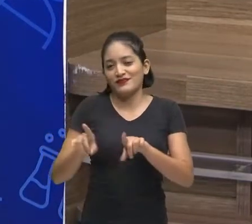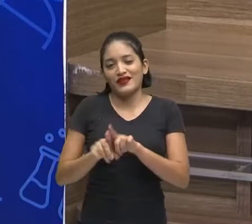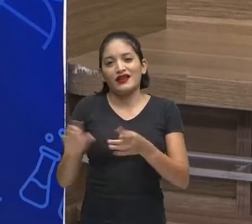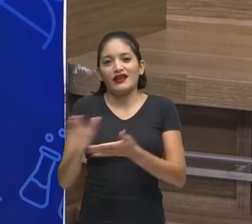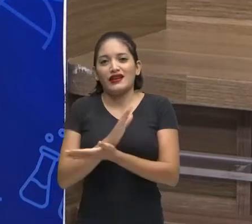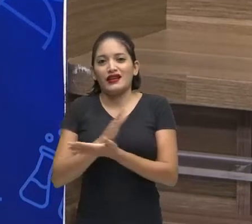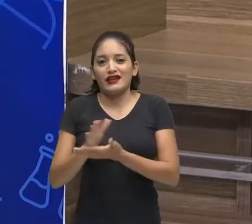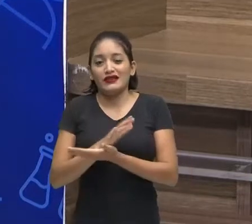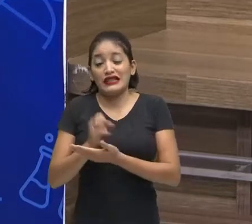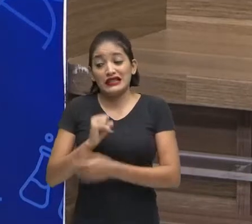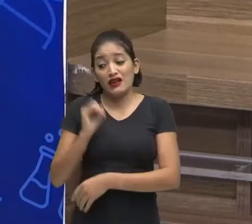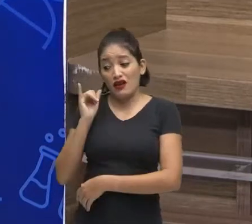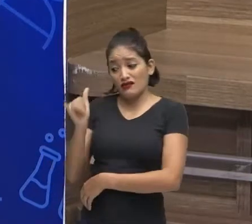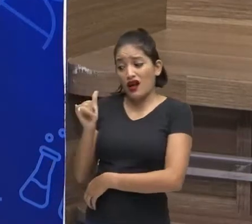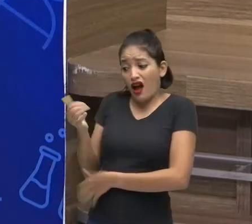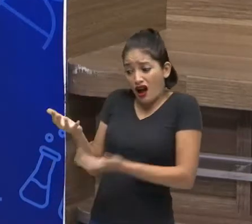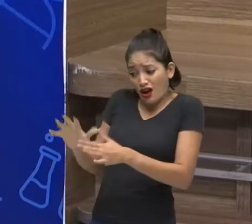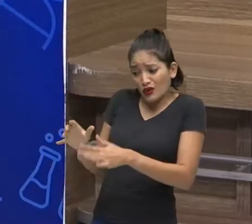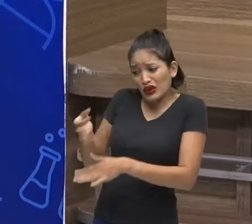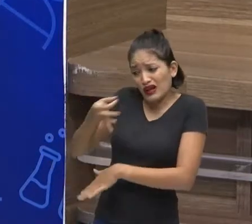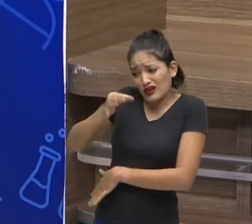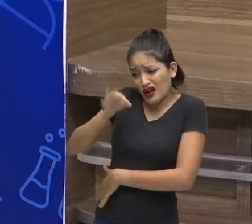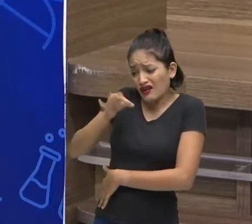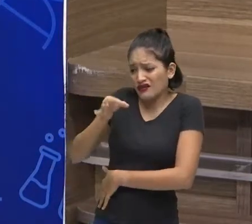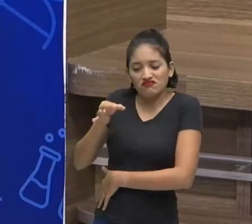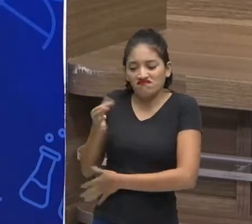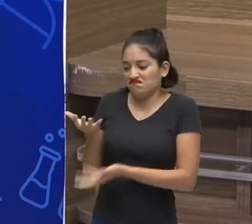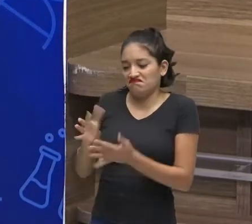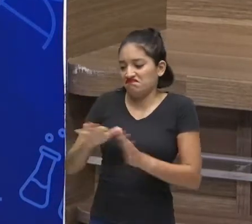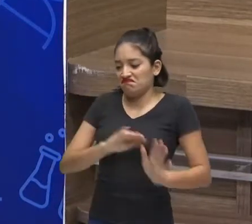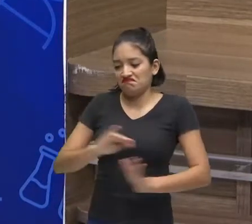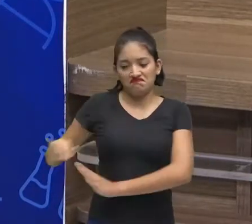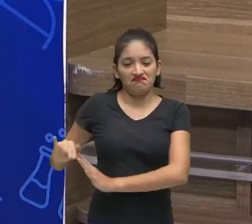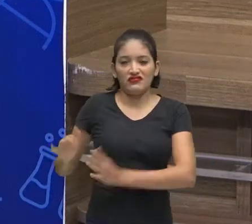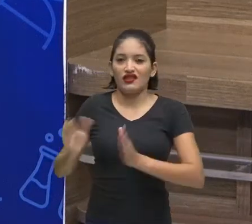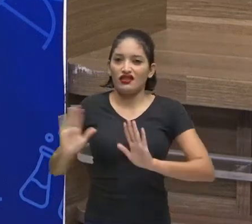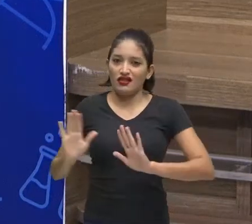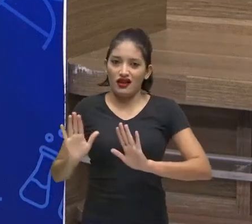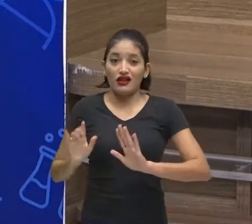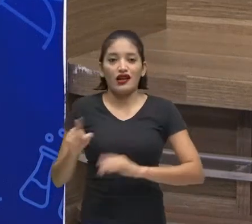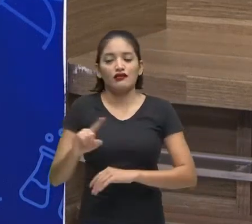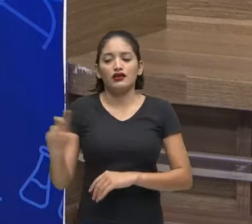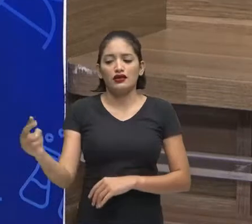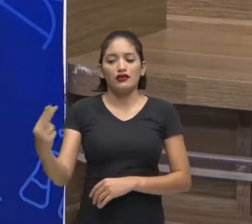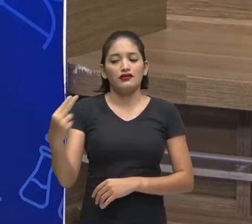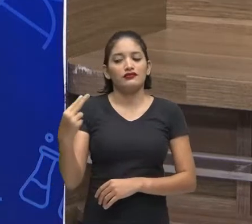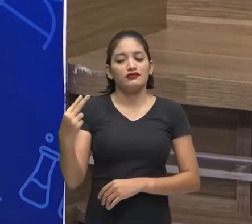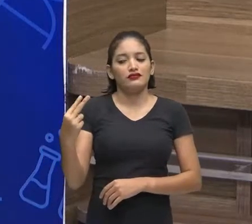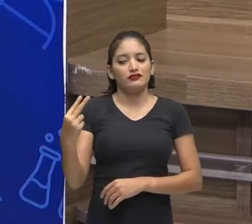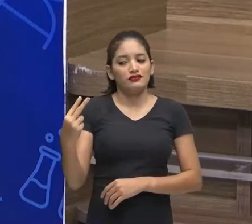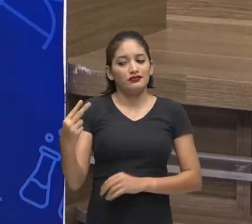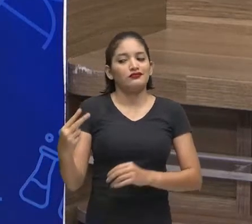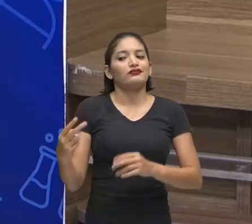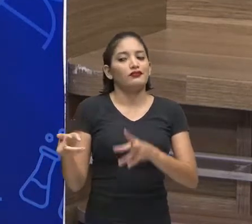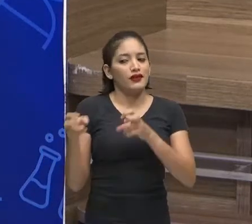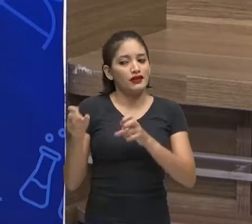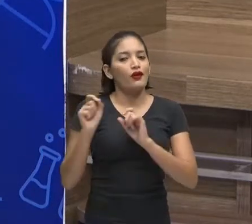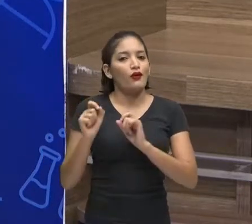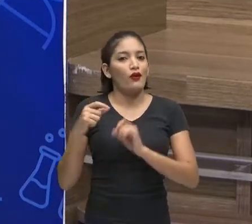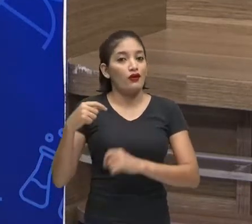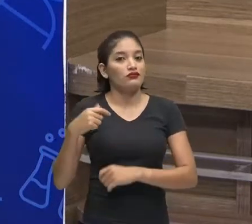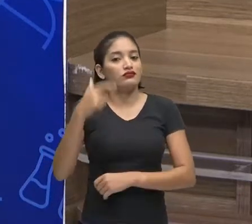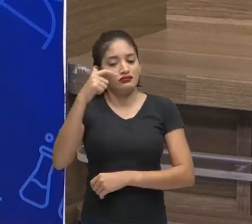disser, Afonso, hoje eu não quero café, hoje eu não estou afim de café, então você já olhe para mim com outros olhos e diz, ei, o que está